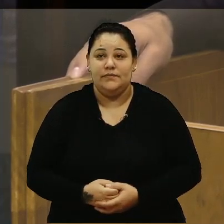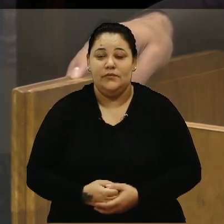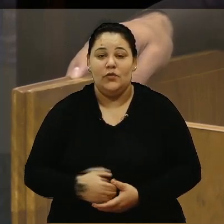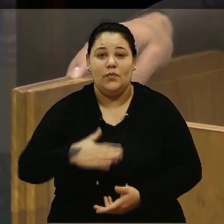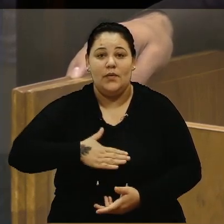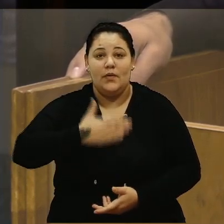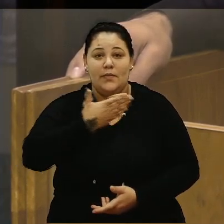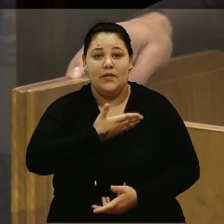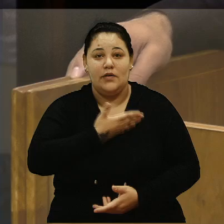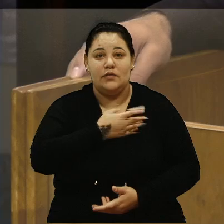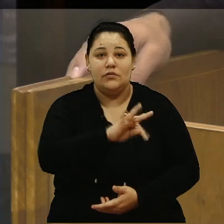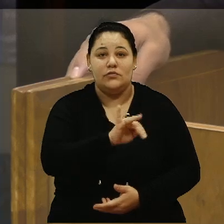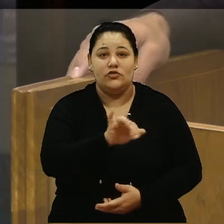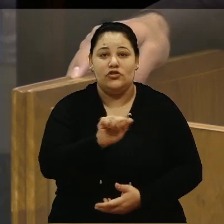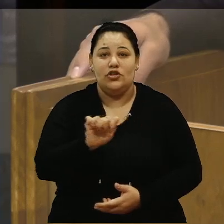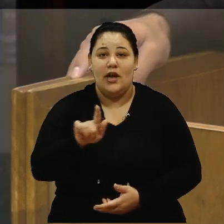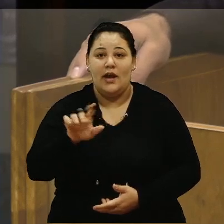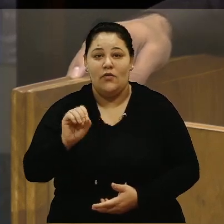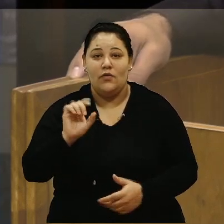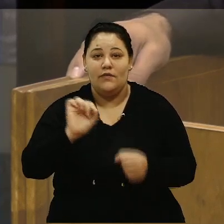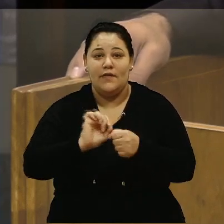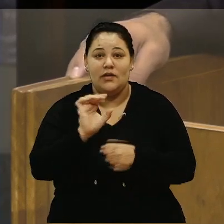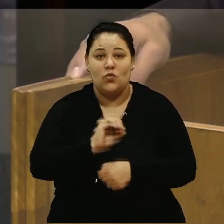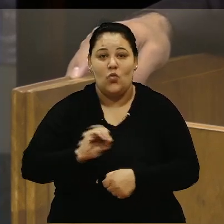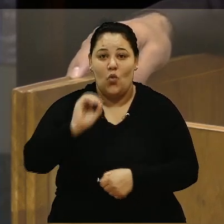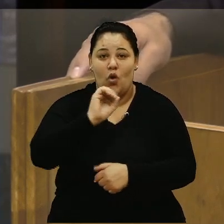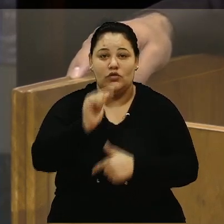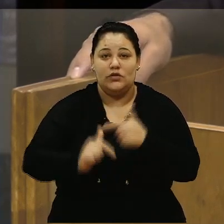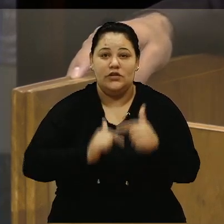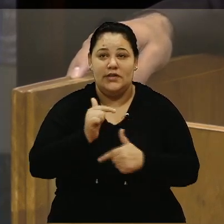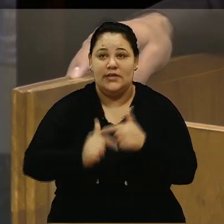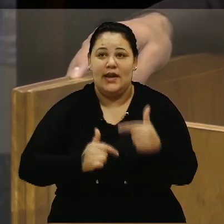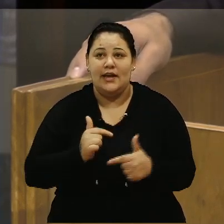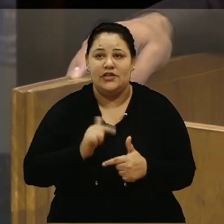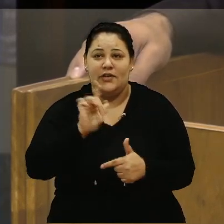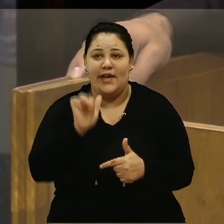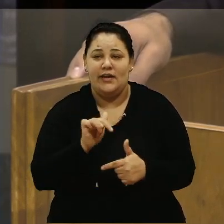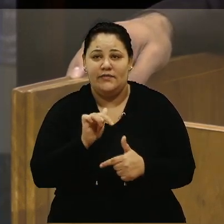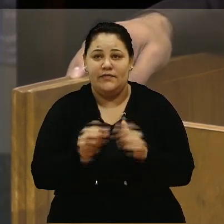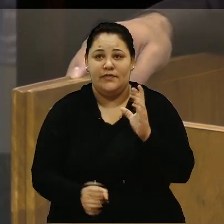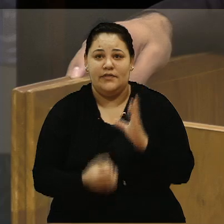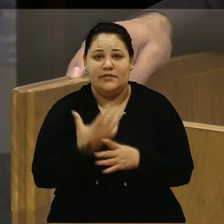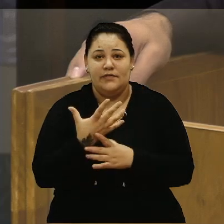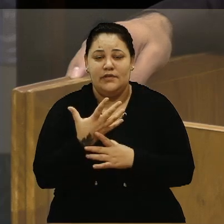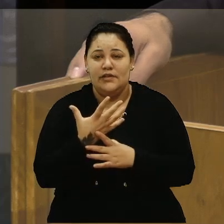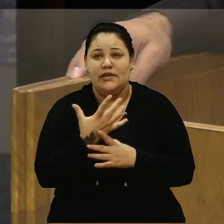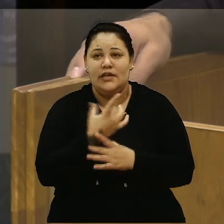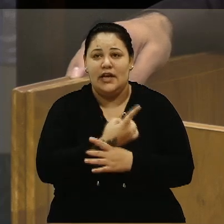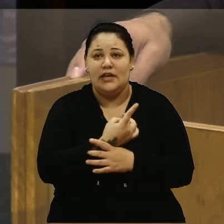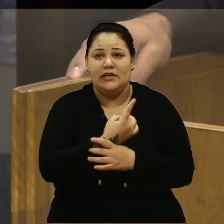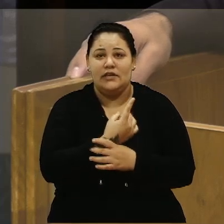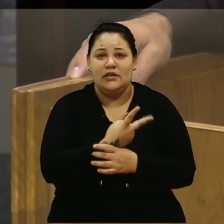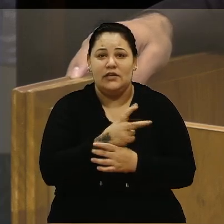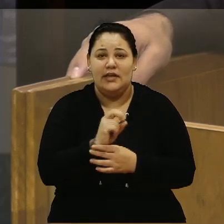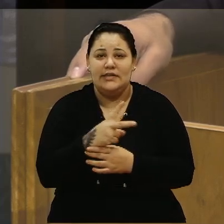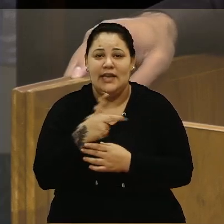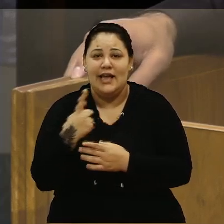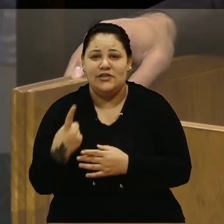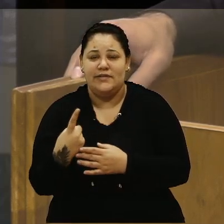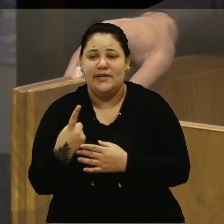Thiago faz um trabalho fantástico. A Cooperativa Paz e Bem foi fundada em